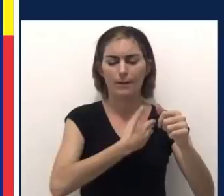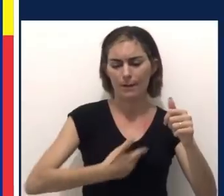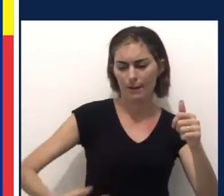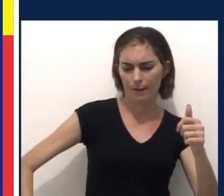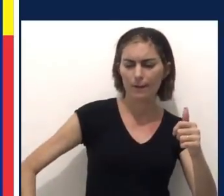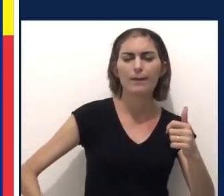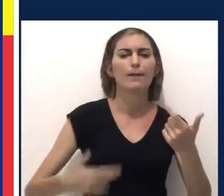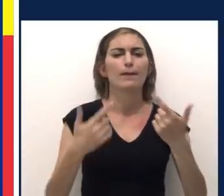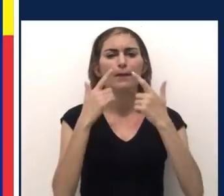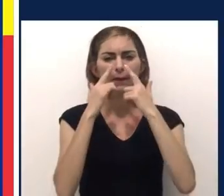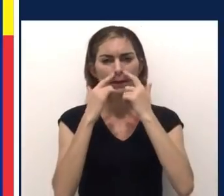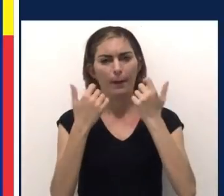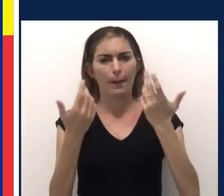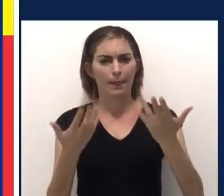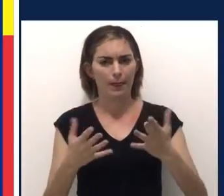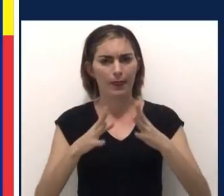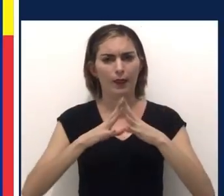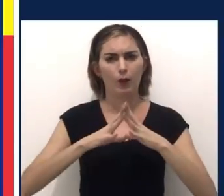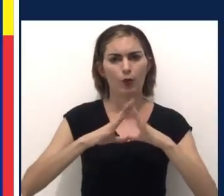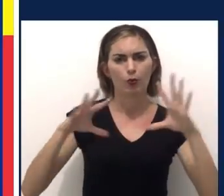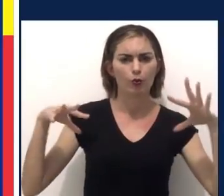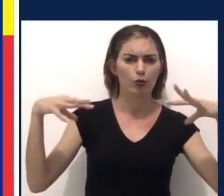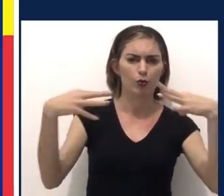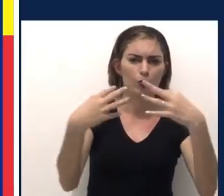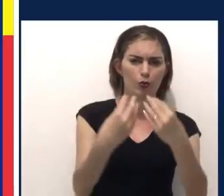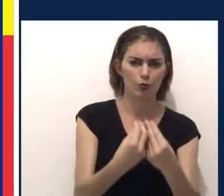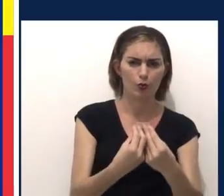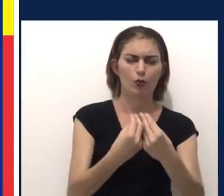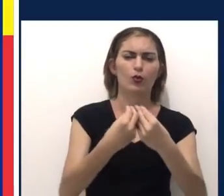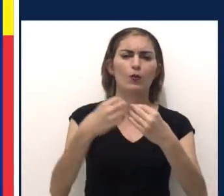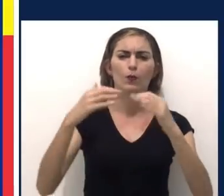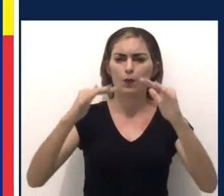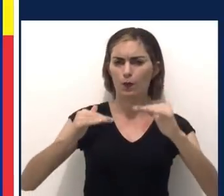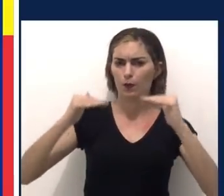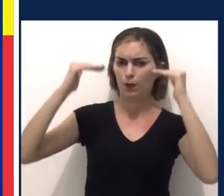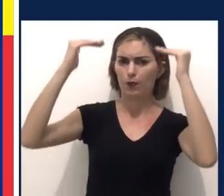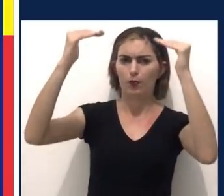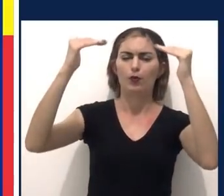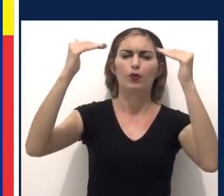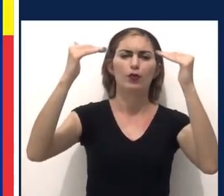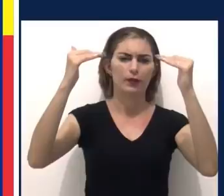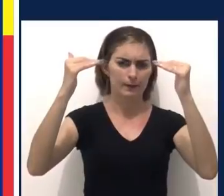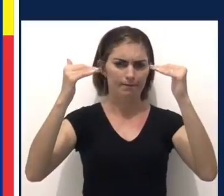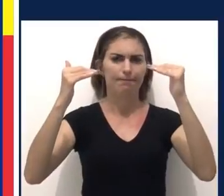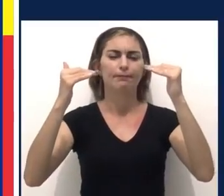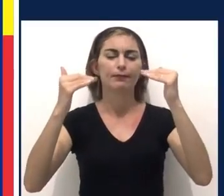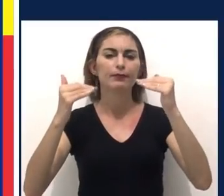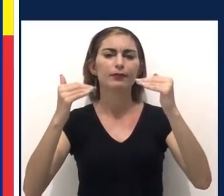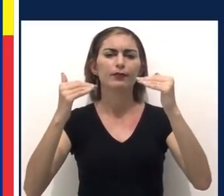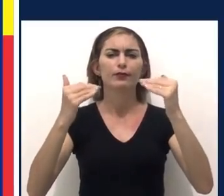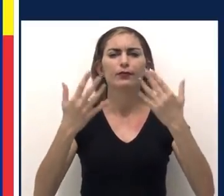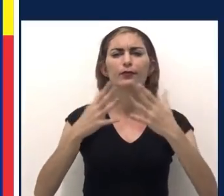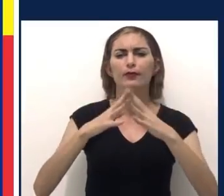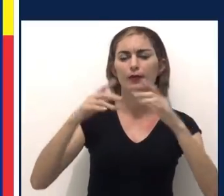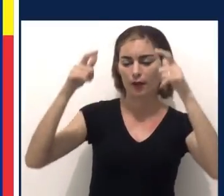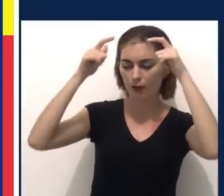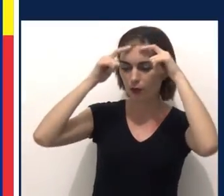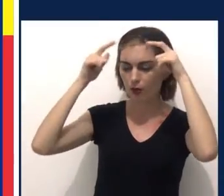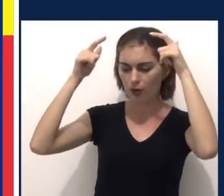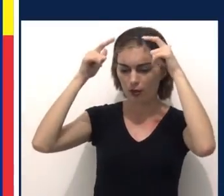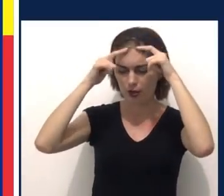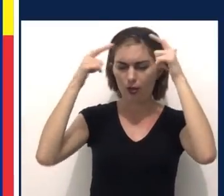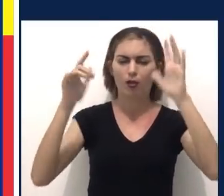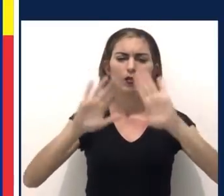tornando-se governadores de províncias. Toda a fonte de poder emanava na figura do quem?